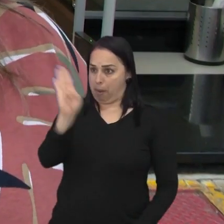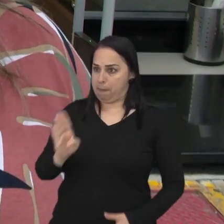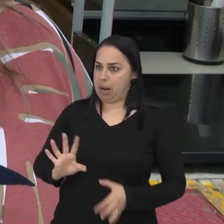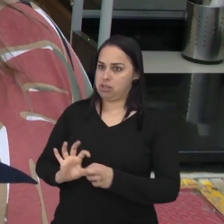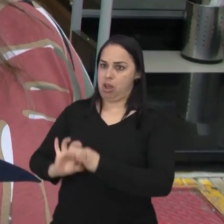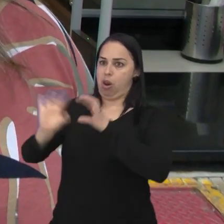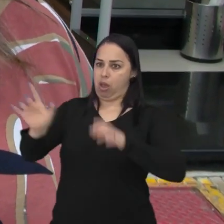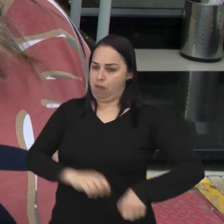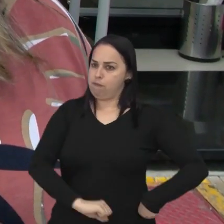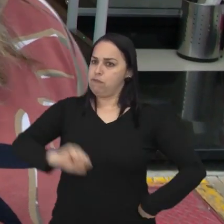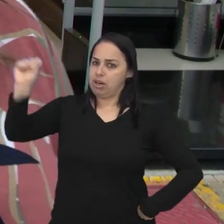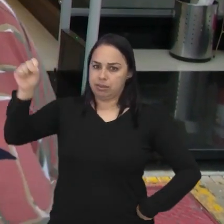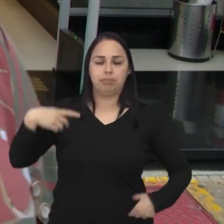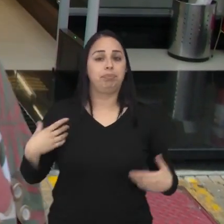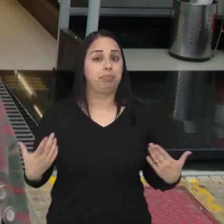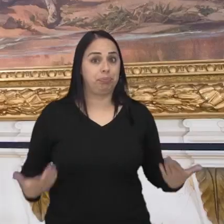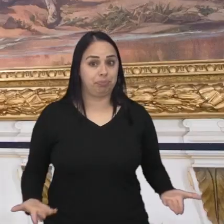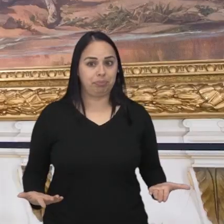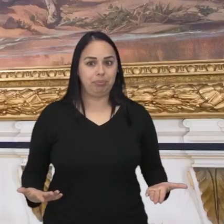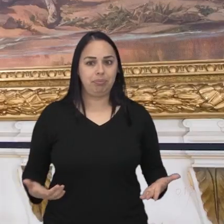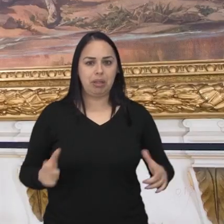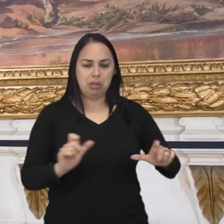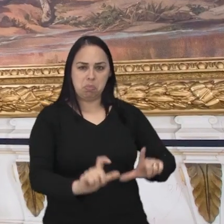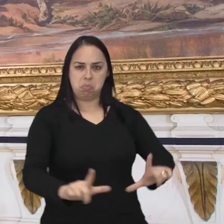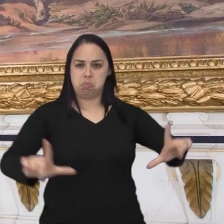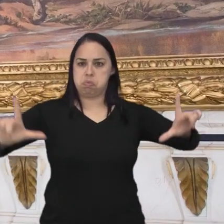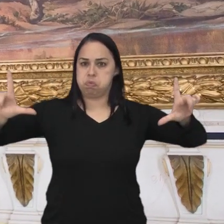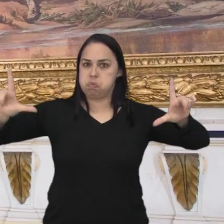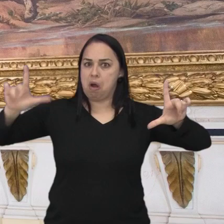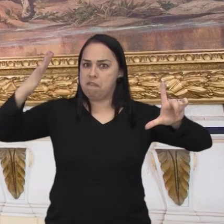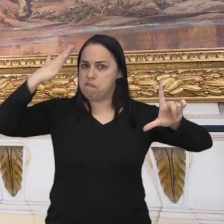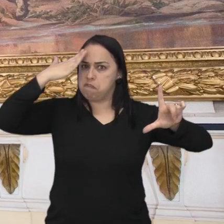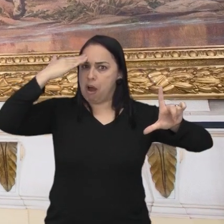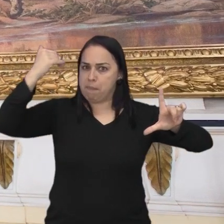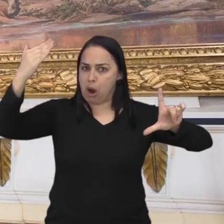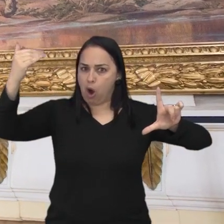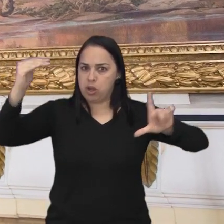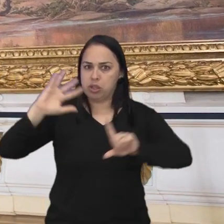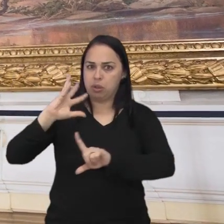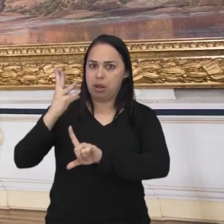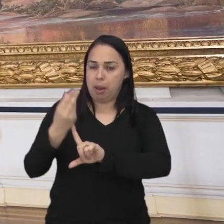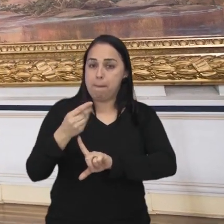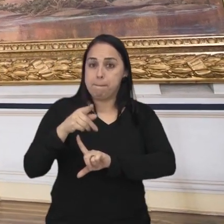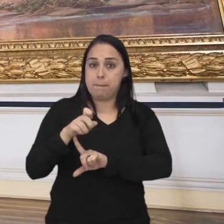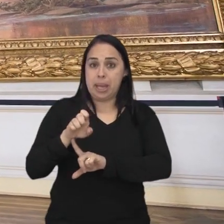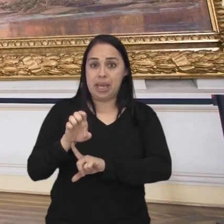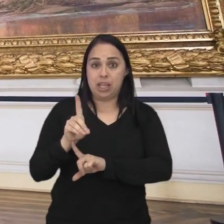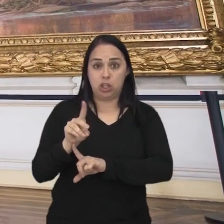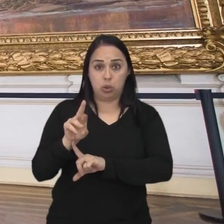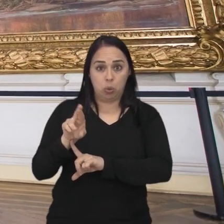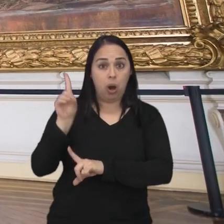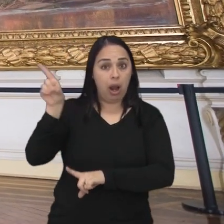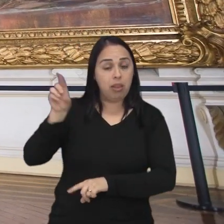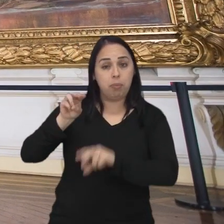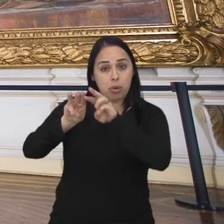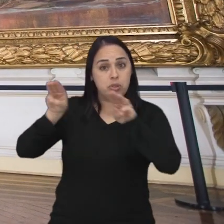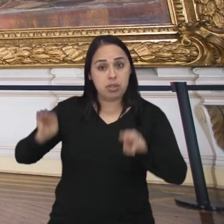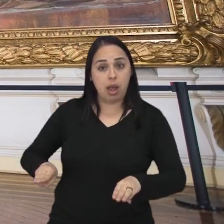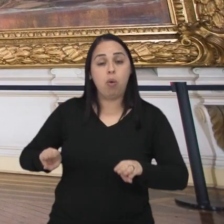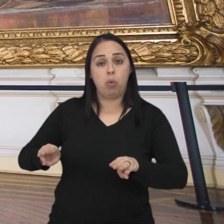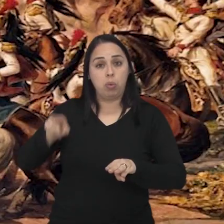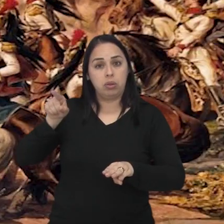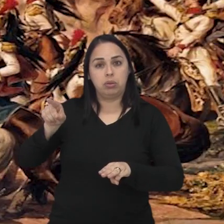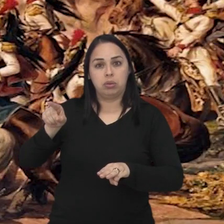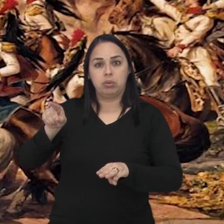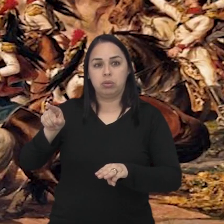nossa independência do Brasil, né? Pois é, tem até um quadro bem famoso do artista Pedro Américo no Museu do Ipiranga, em São